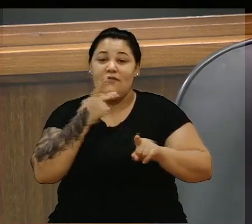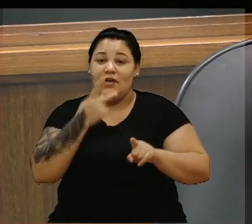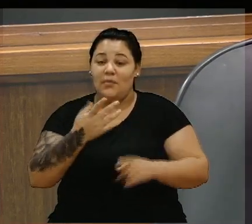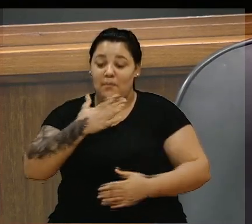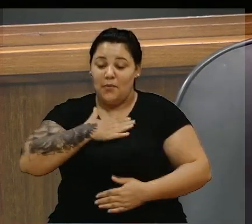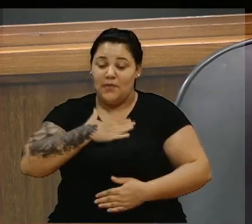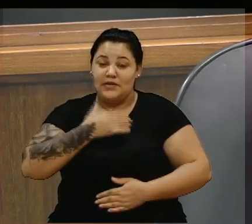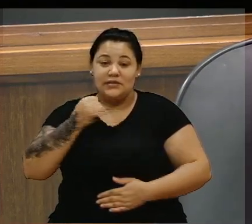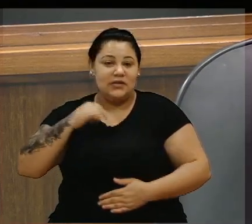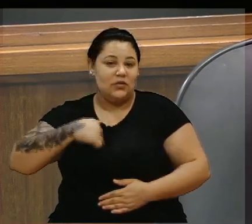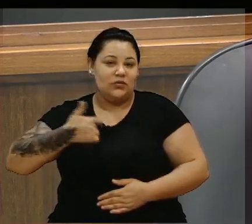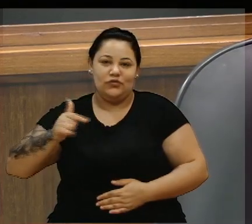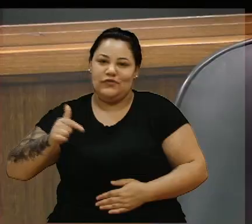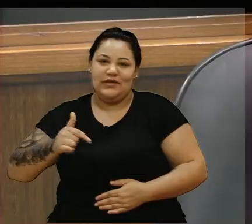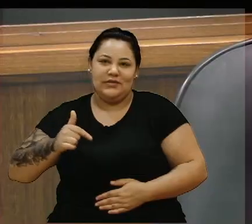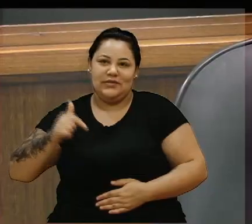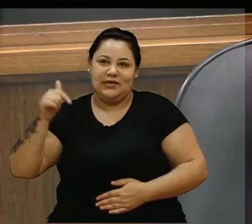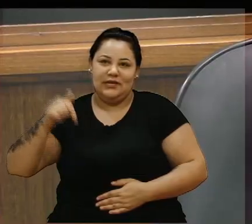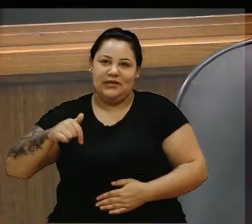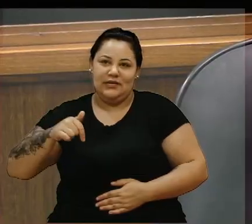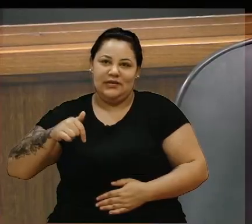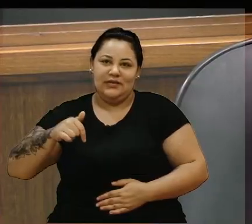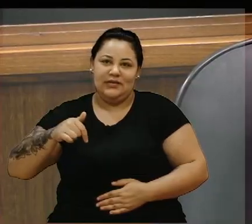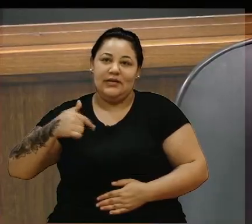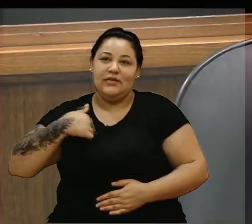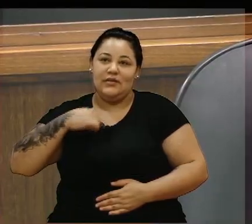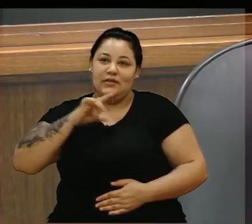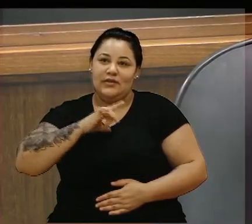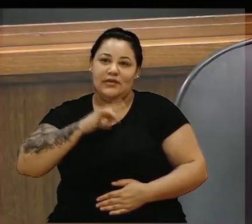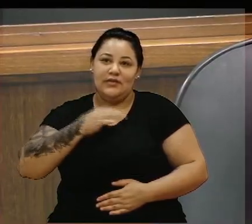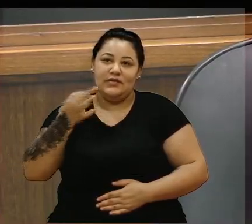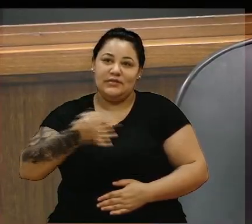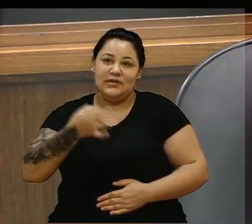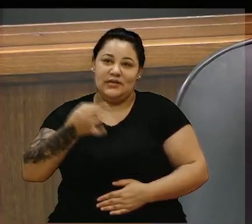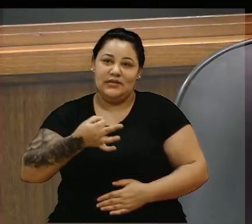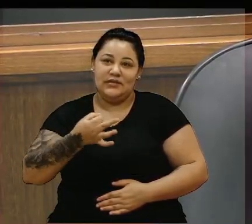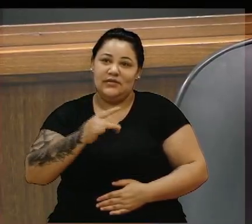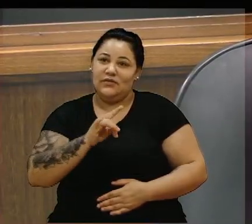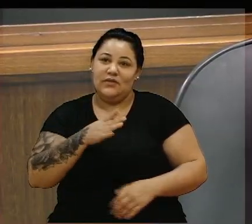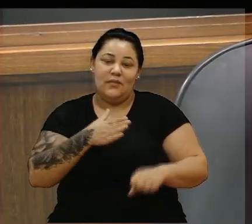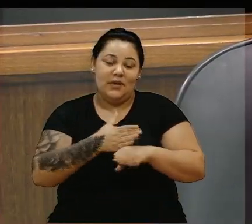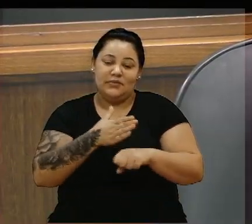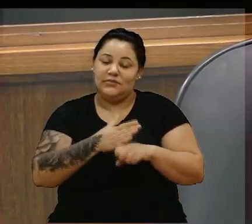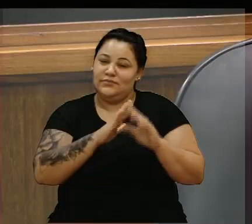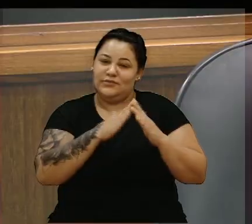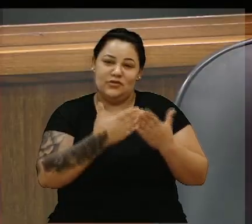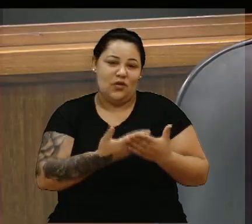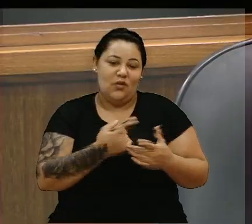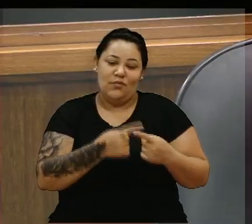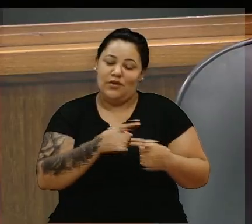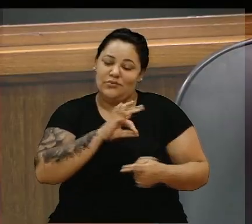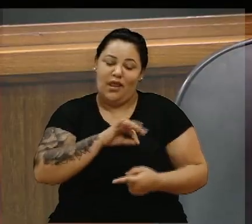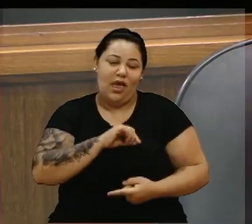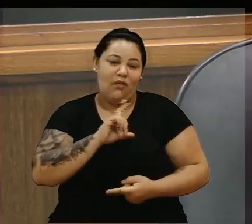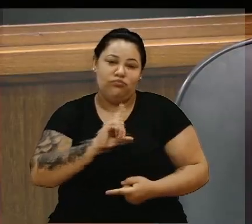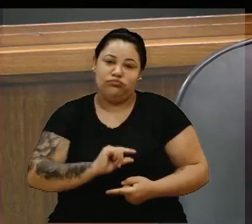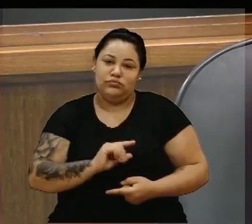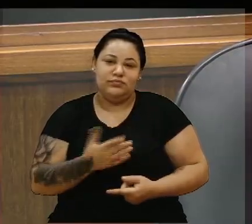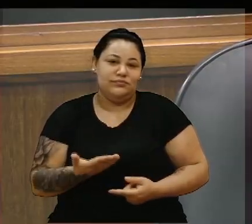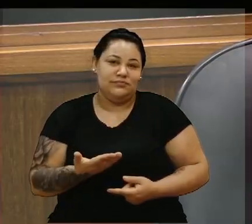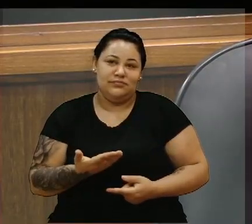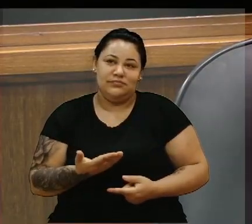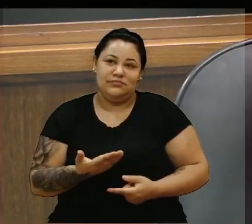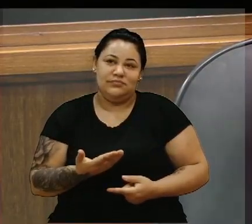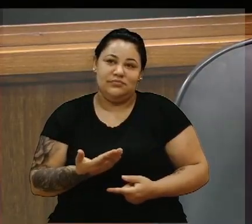estivesse aqui, eu com certeza não estaria dentro de uma sala de educação infantil por causa do salário. É um salário muito baixo de uma profissão